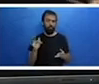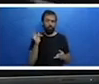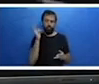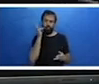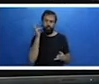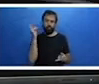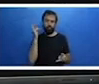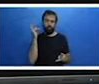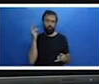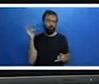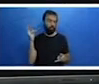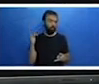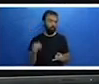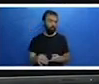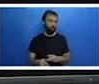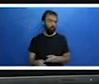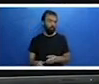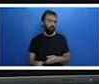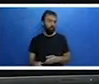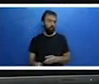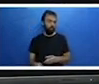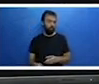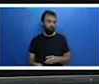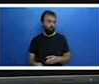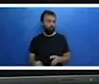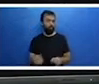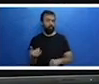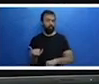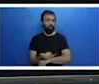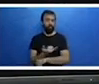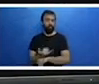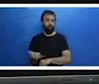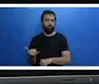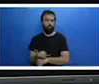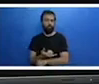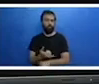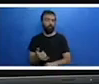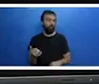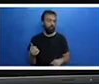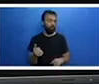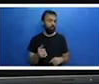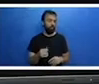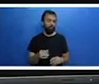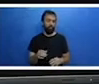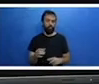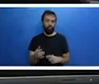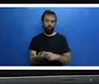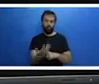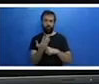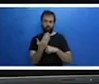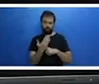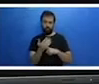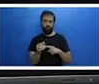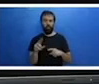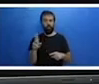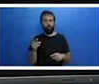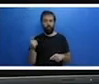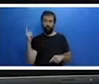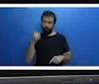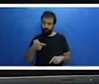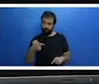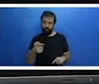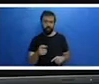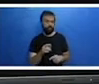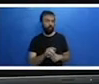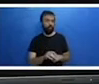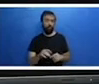russa ou francesa. Estratégia de jogo, você tem como sair na defesa, sair para o ataque, sair dominando o